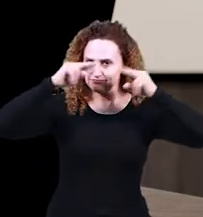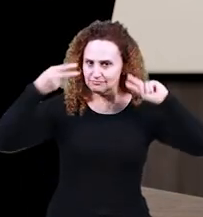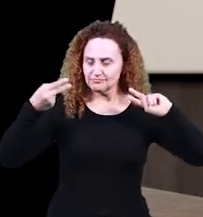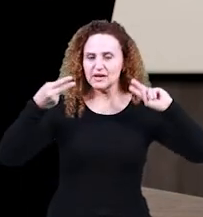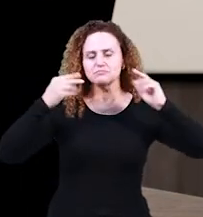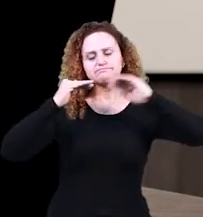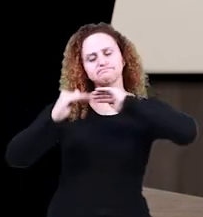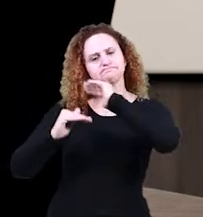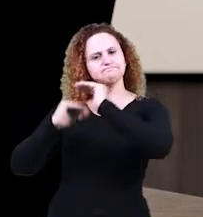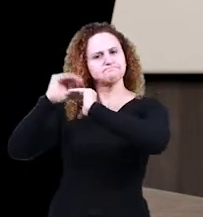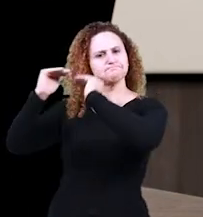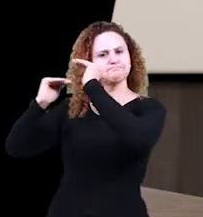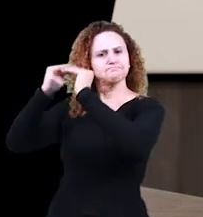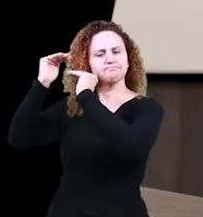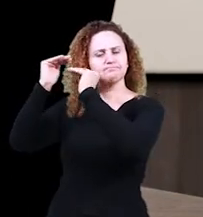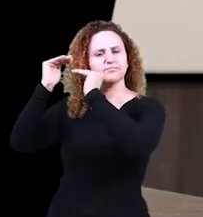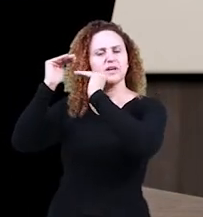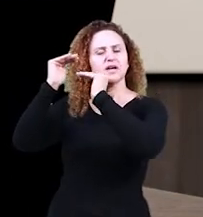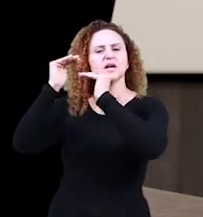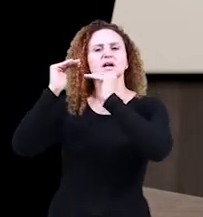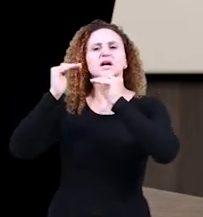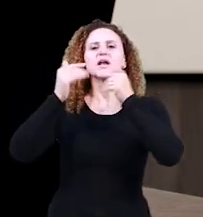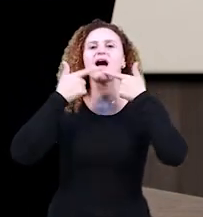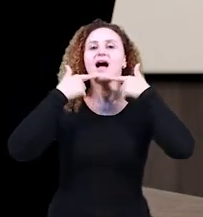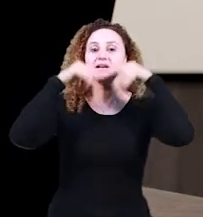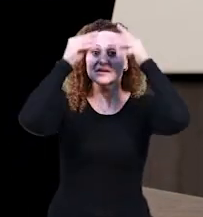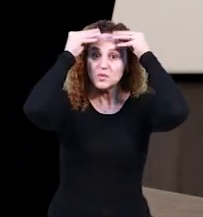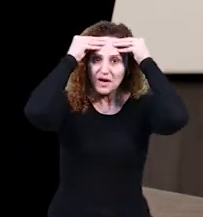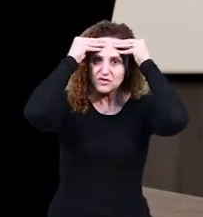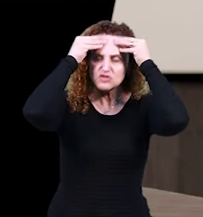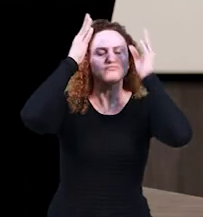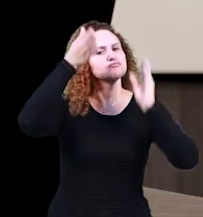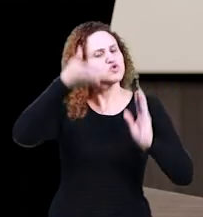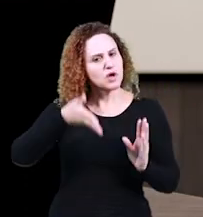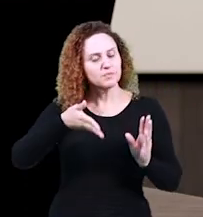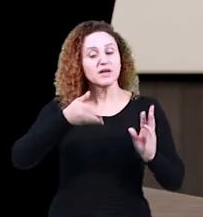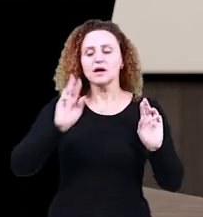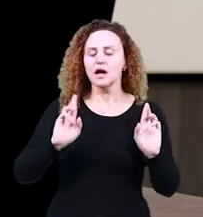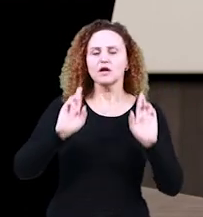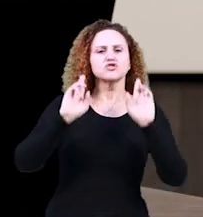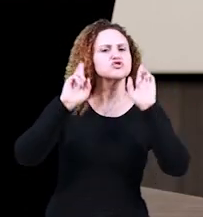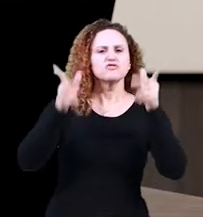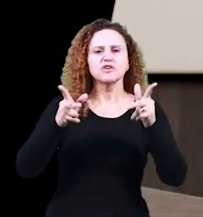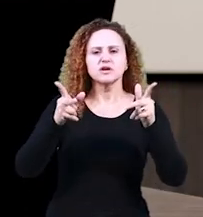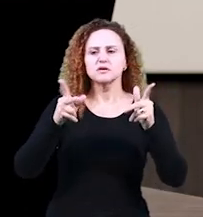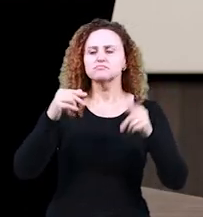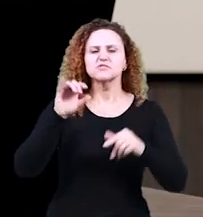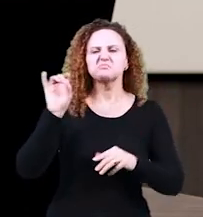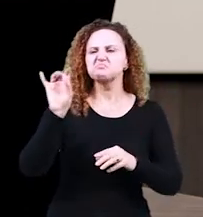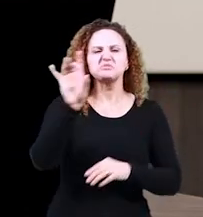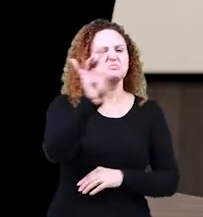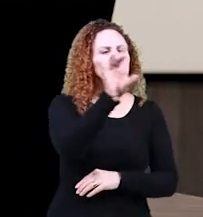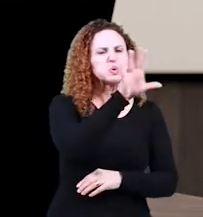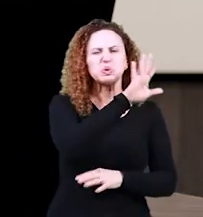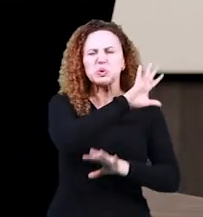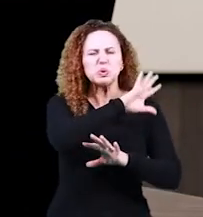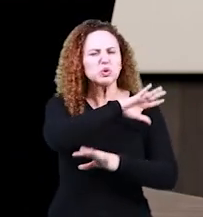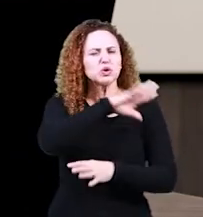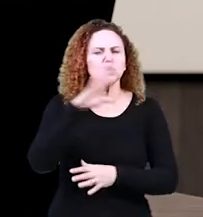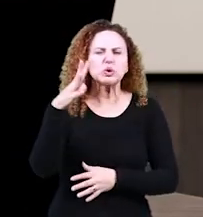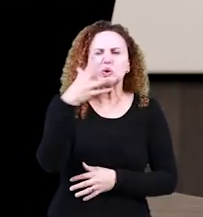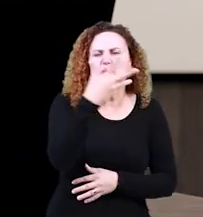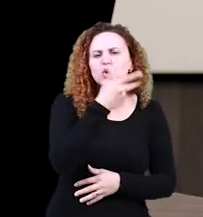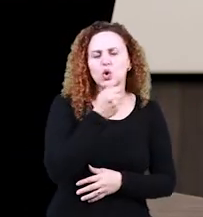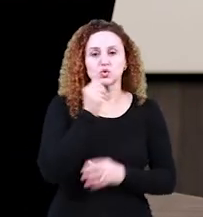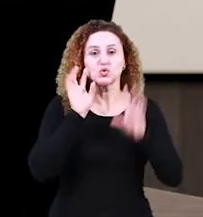para desenvolver a faculdade da linguagem e aliás é isso O que nos diferencia dos demais animais então